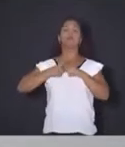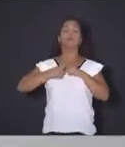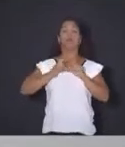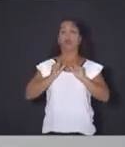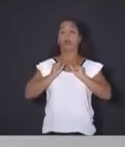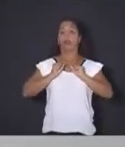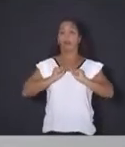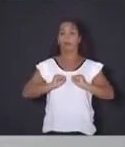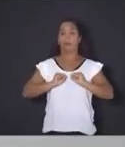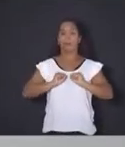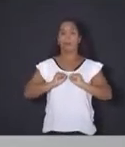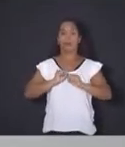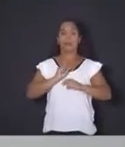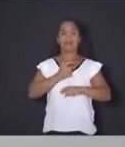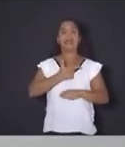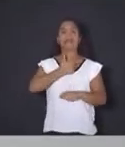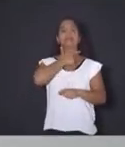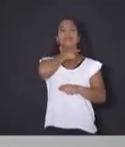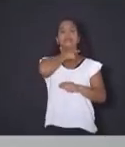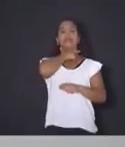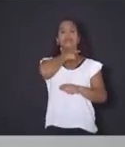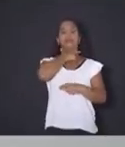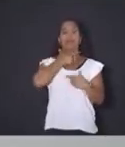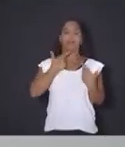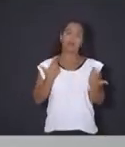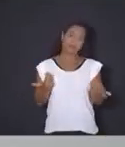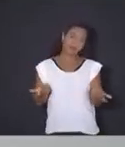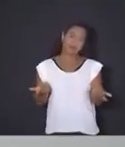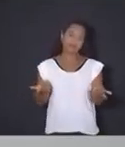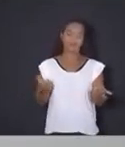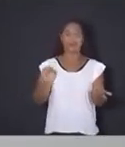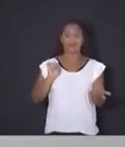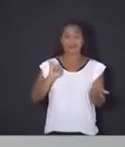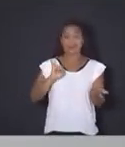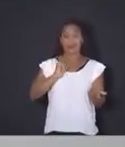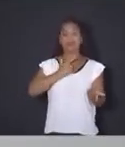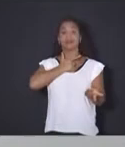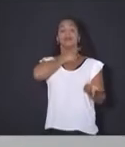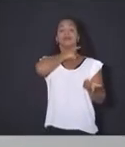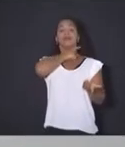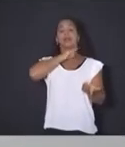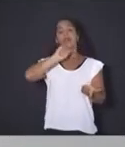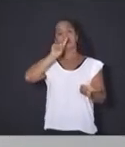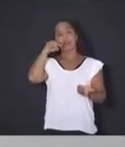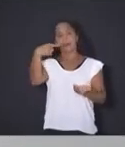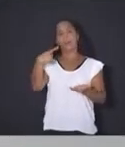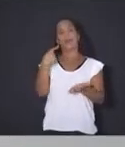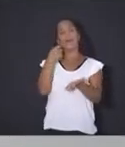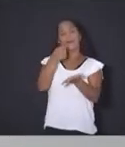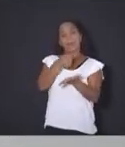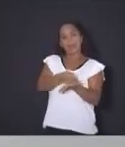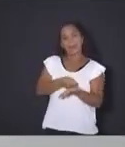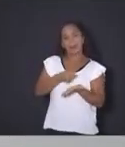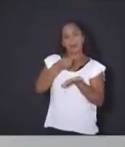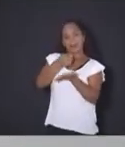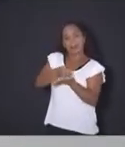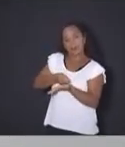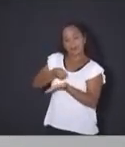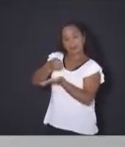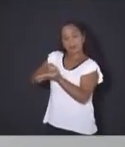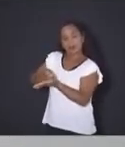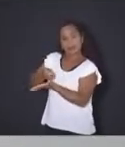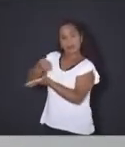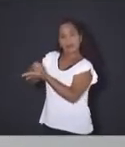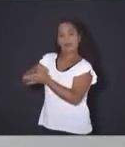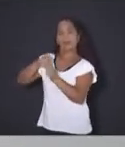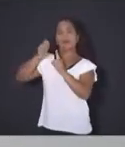indignar é claro que sim dívida dando você vai ter que pagar algum dia as prestações você